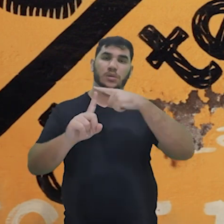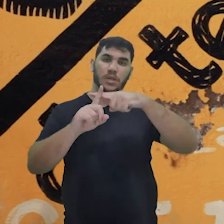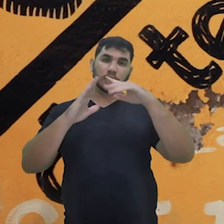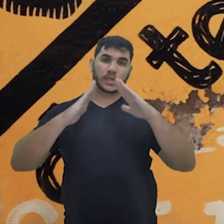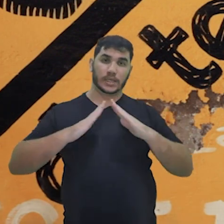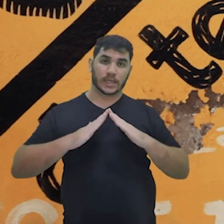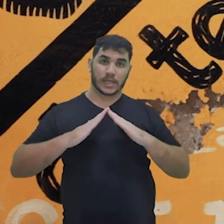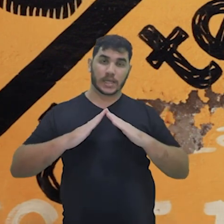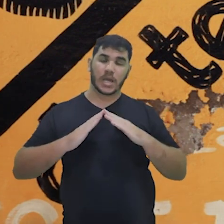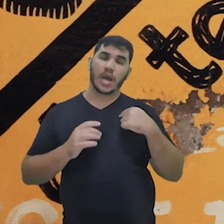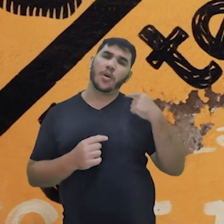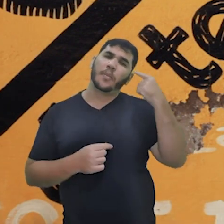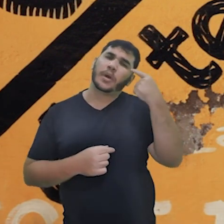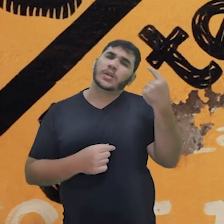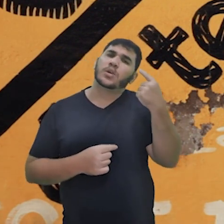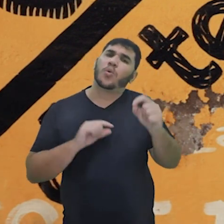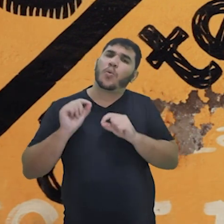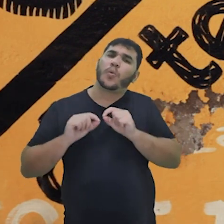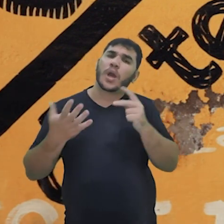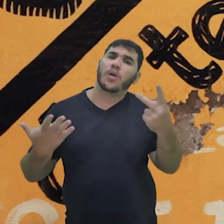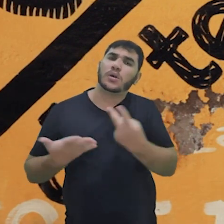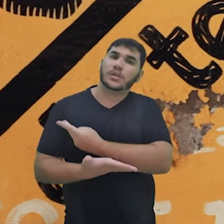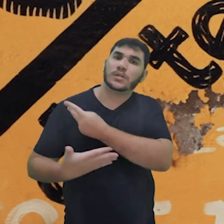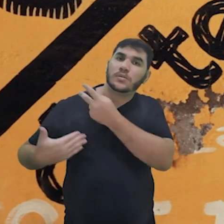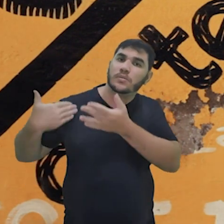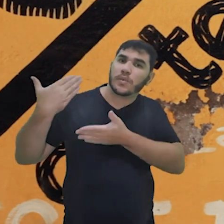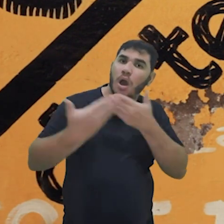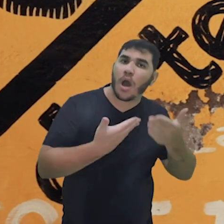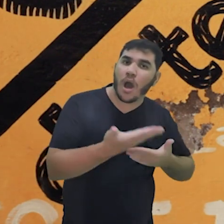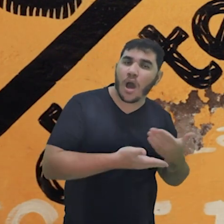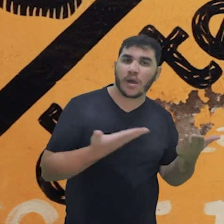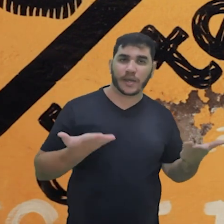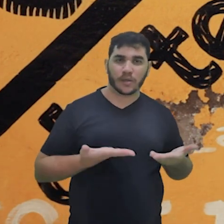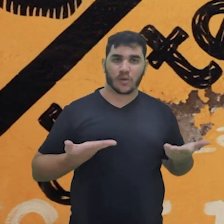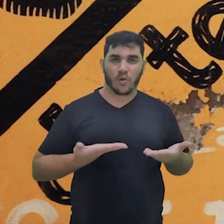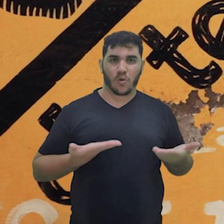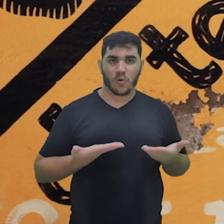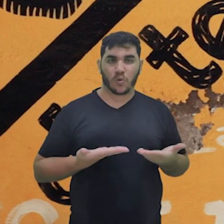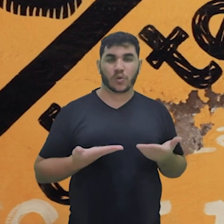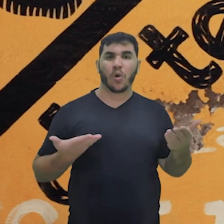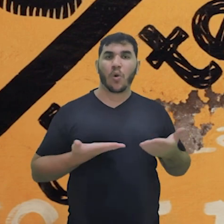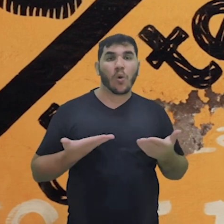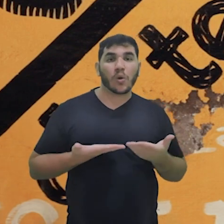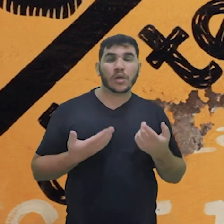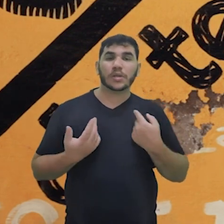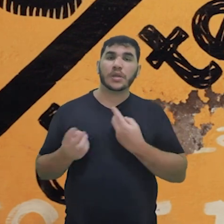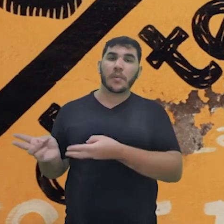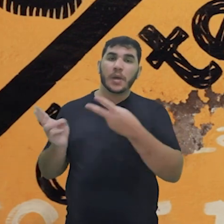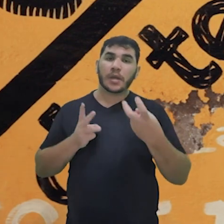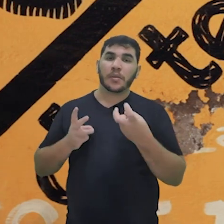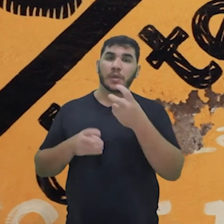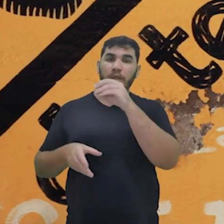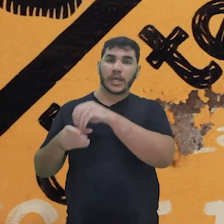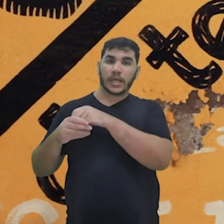E aí eu fico pensando no que rolou de lá até agora, como que a gente está hoje, como que a gente seria visto lá dentro, né, assim, quando a